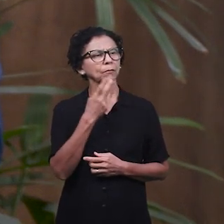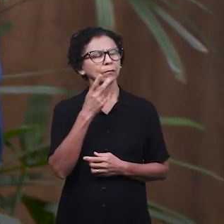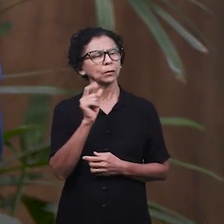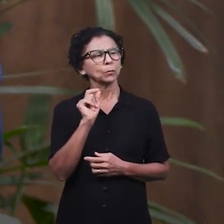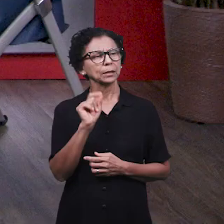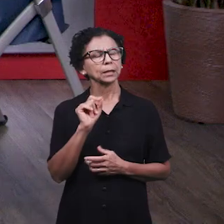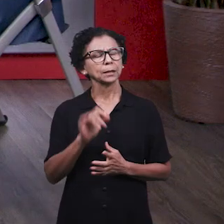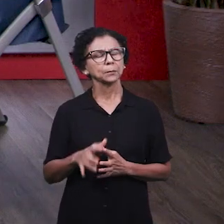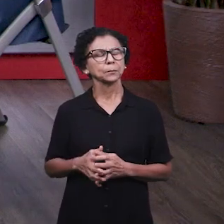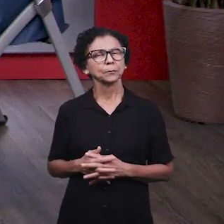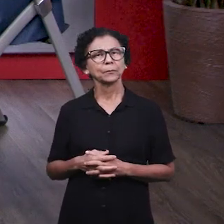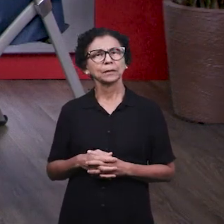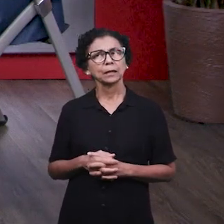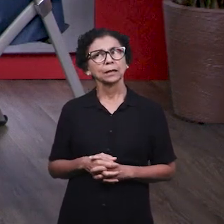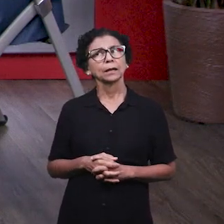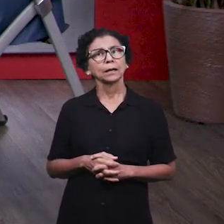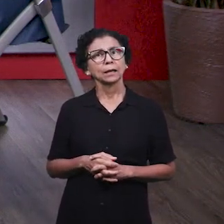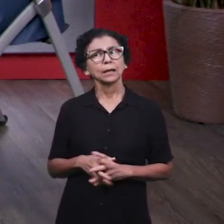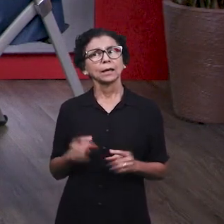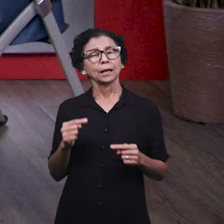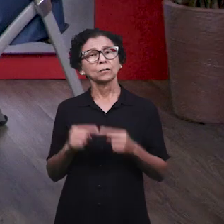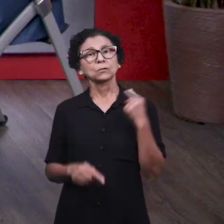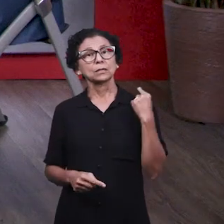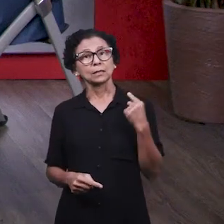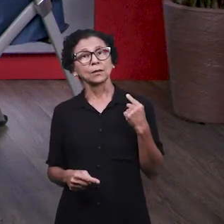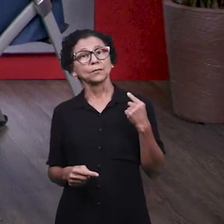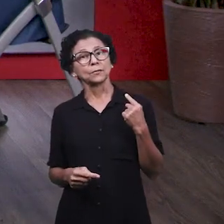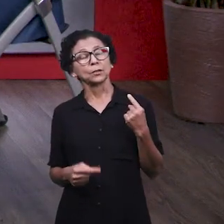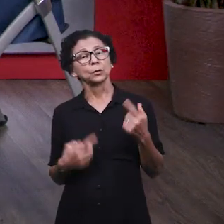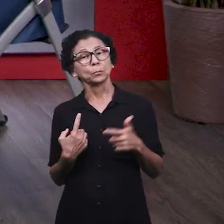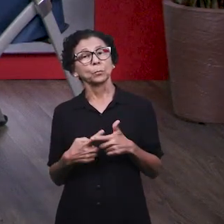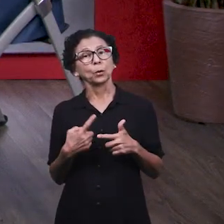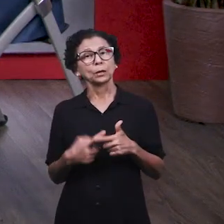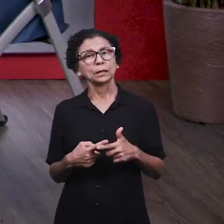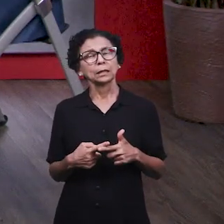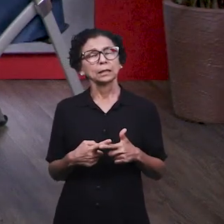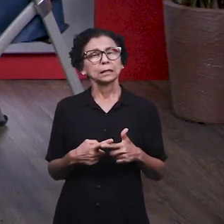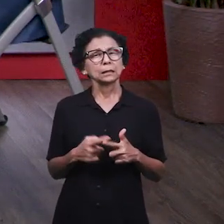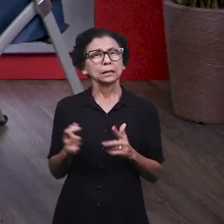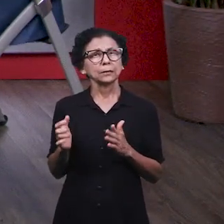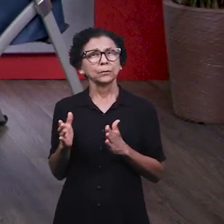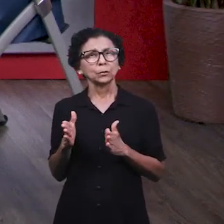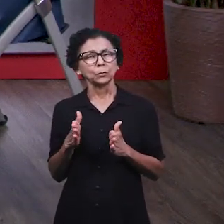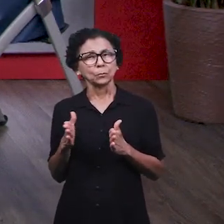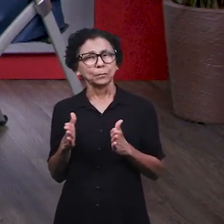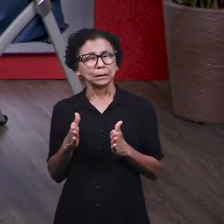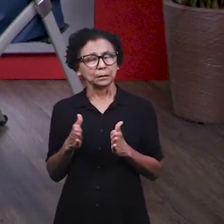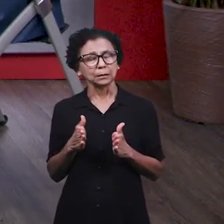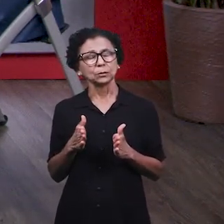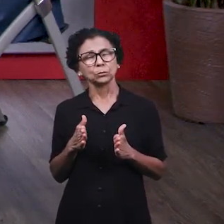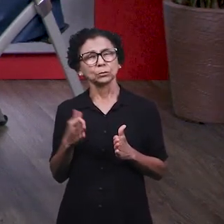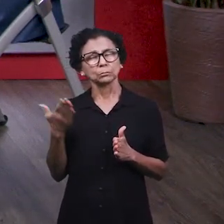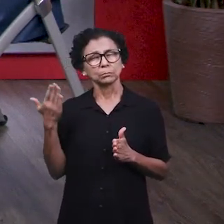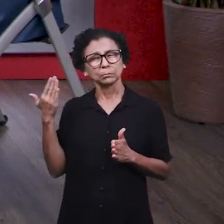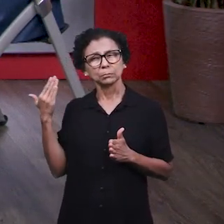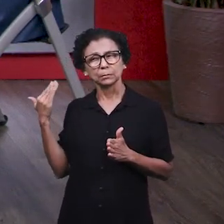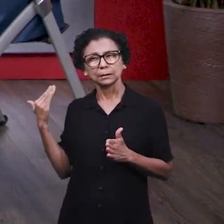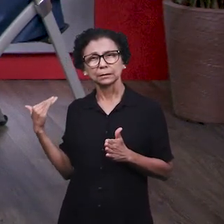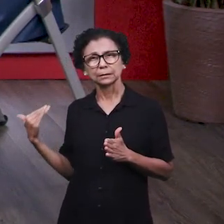nós? É um verdadeiro desafio, mesmo porque, para você ter ideia,